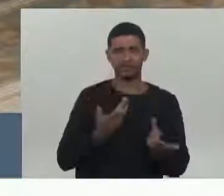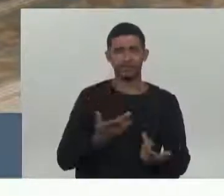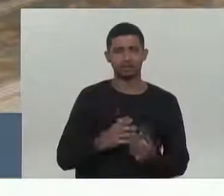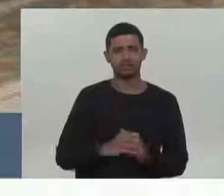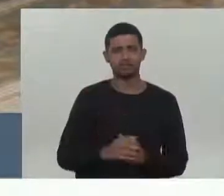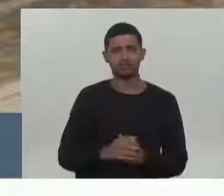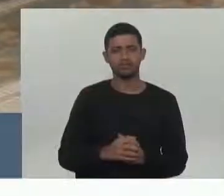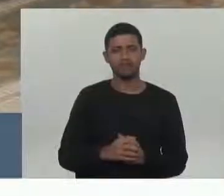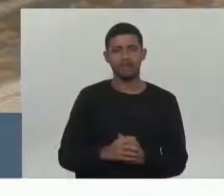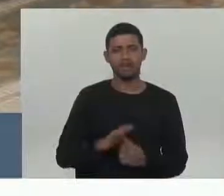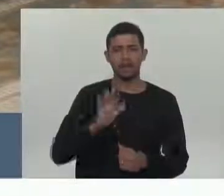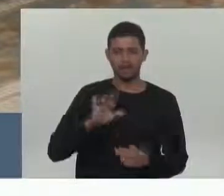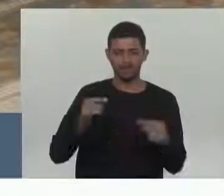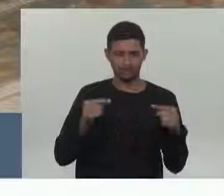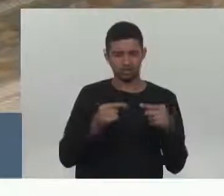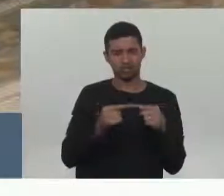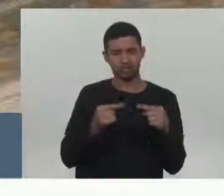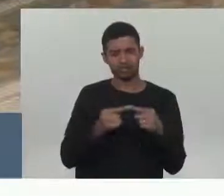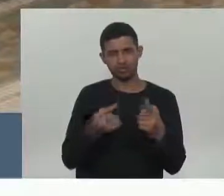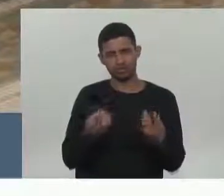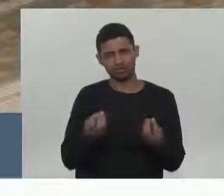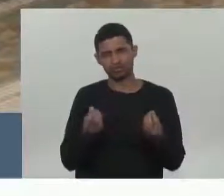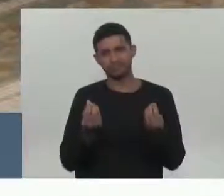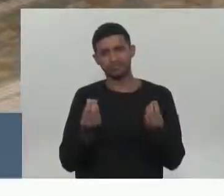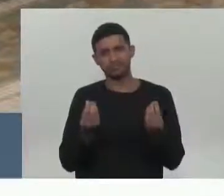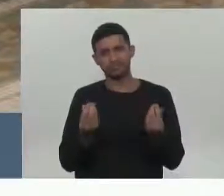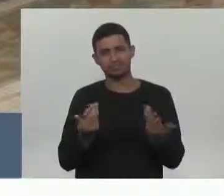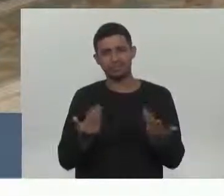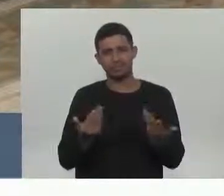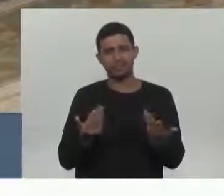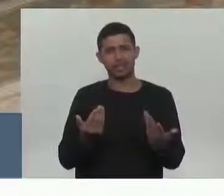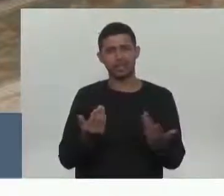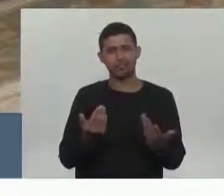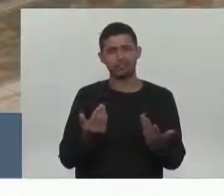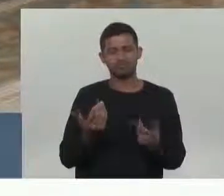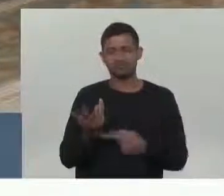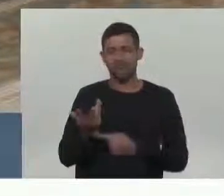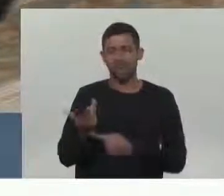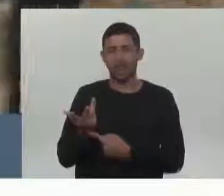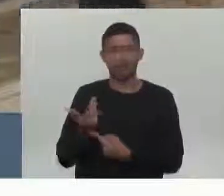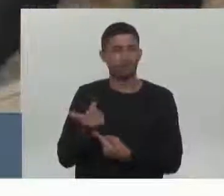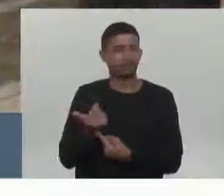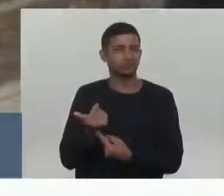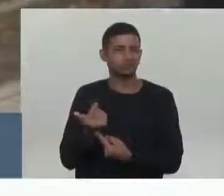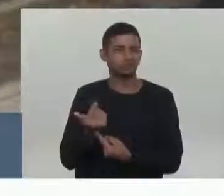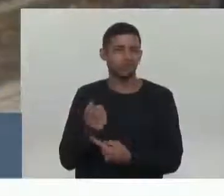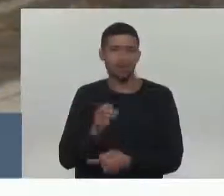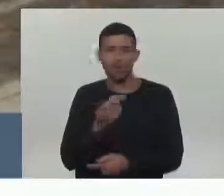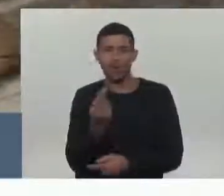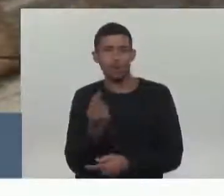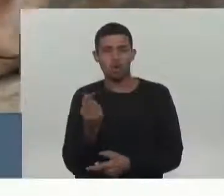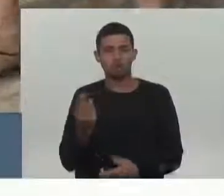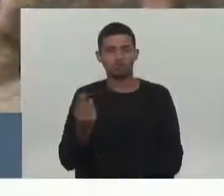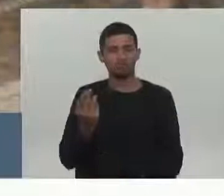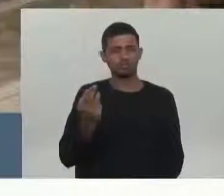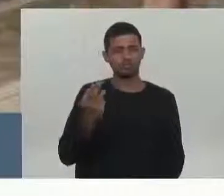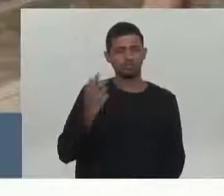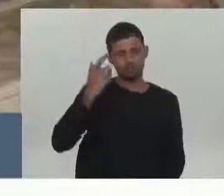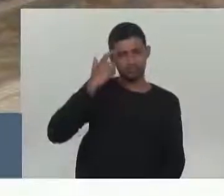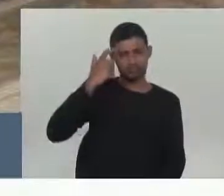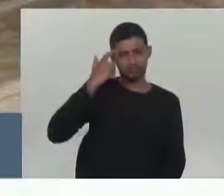mas não por meio de ilações e muito menos